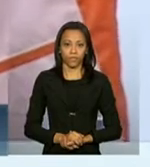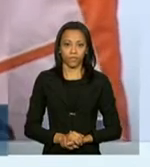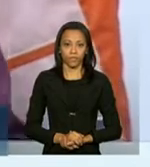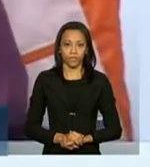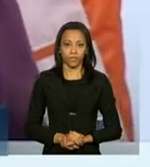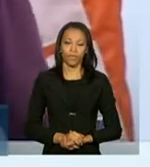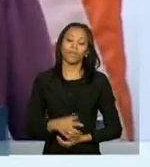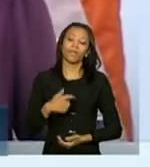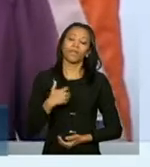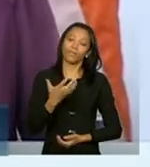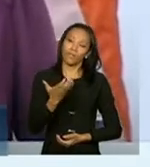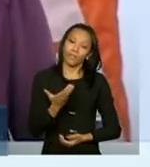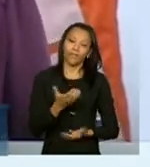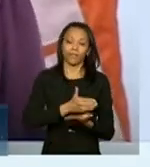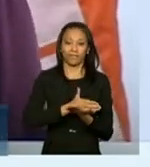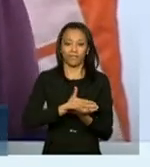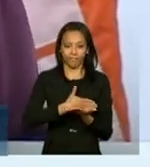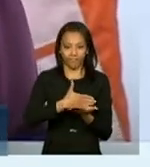Eu queria começar